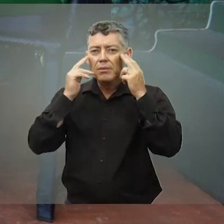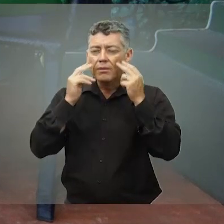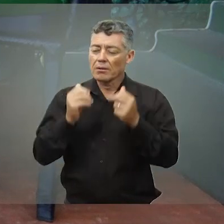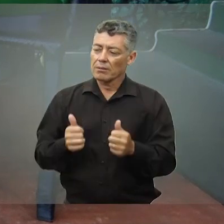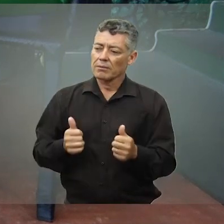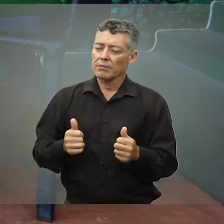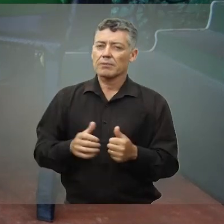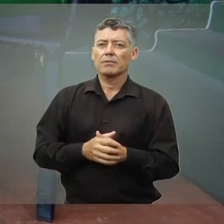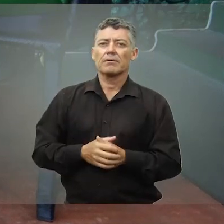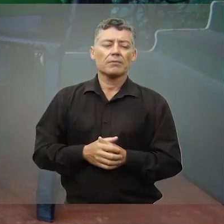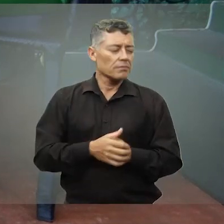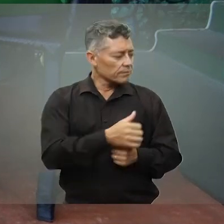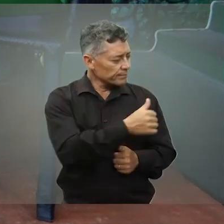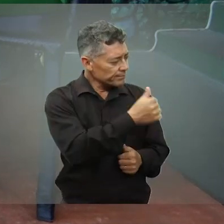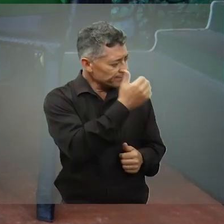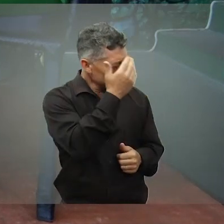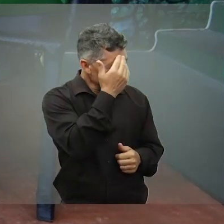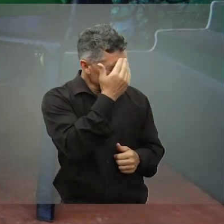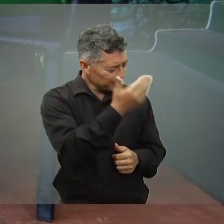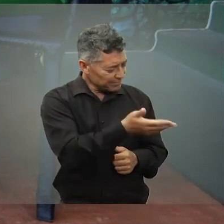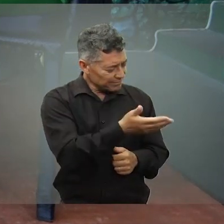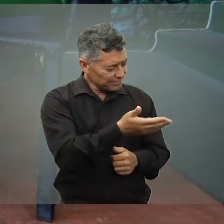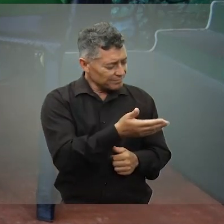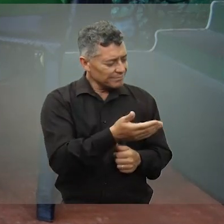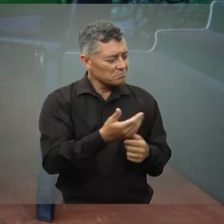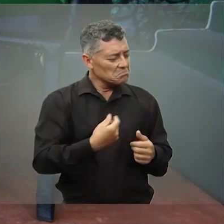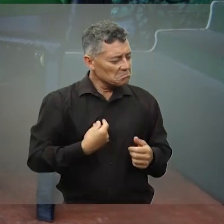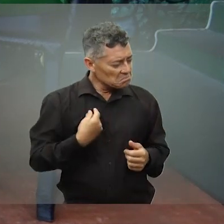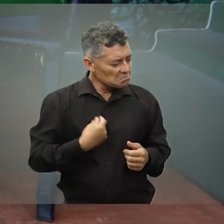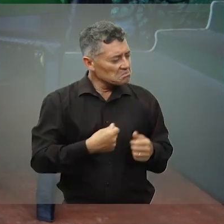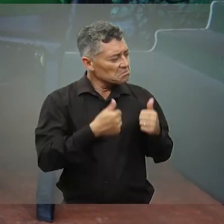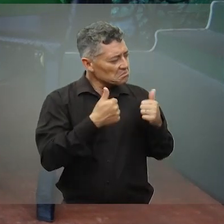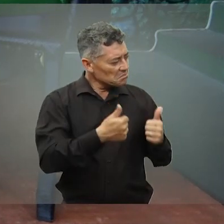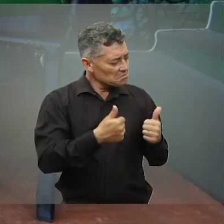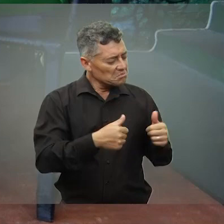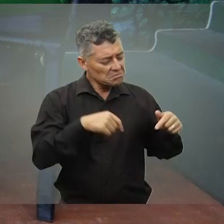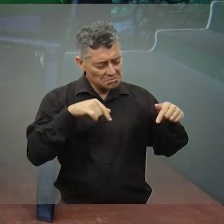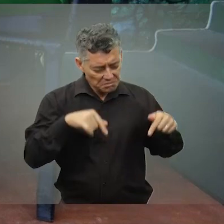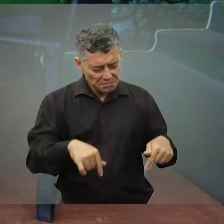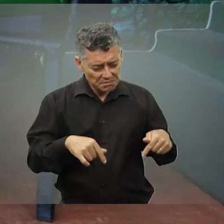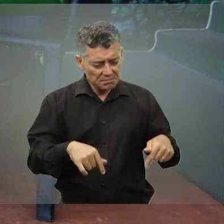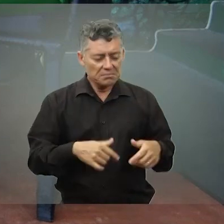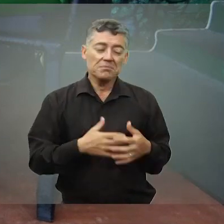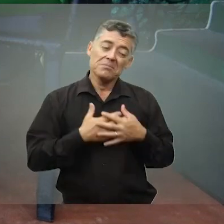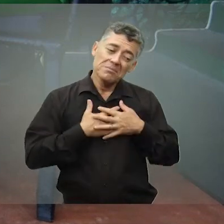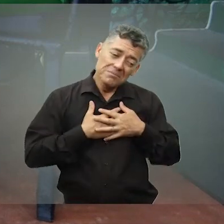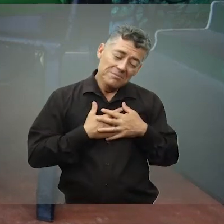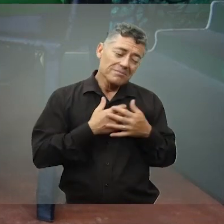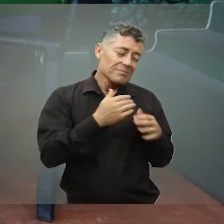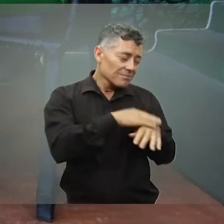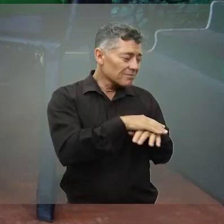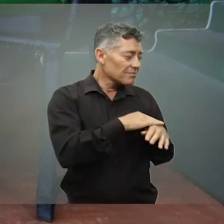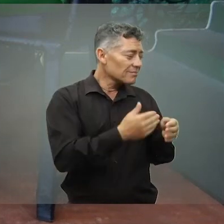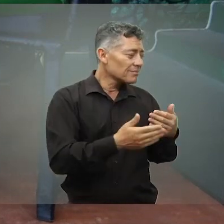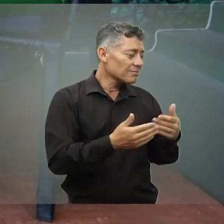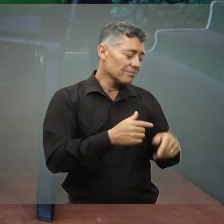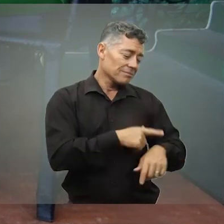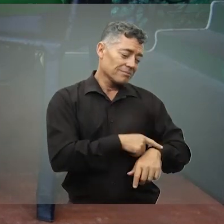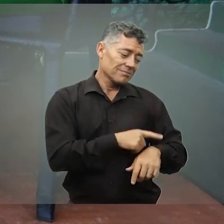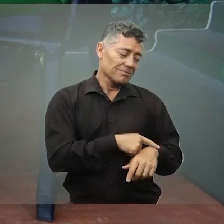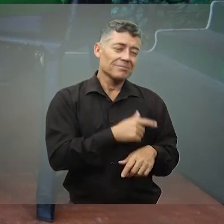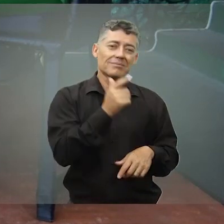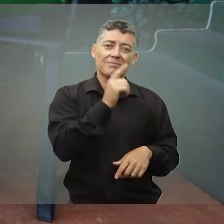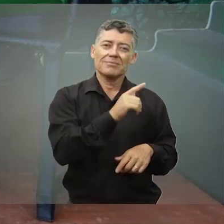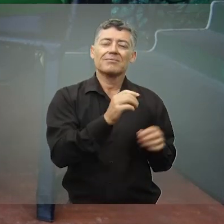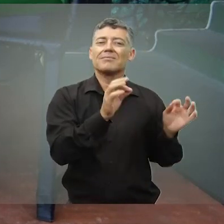Dúvida. Serginho, eu queria agradecer demais a sua presença aqui. Foi maravilhoso o nosso bate-papo. A gente queria ficar, né, conversando bem mais, mas demais. A gente já fica